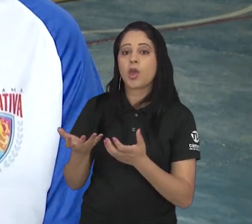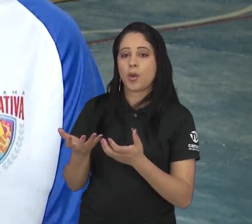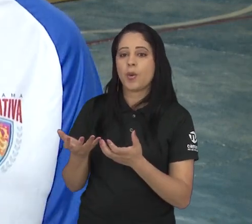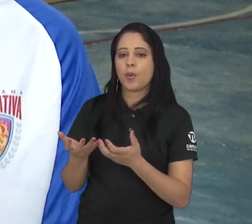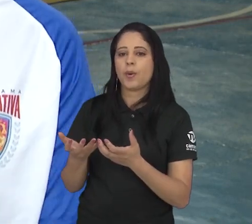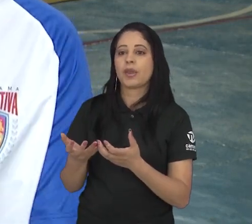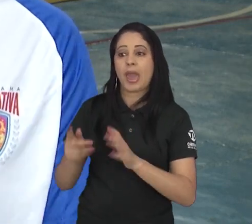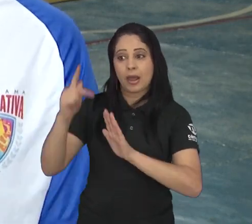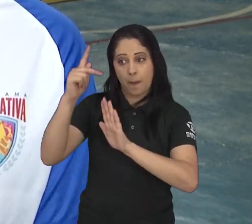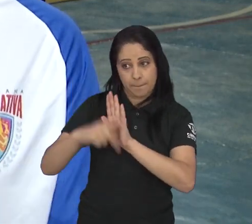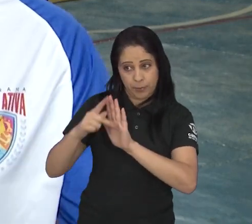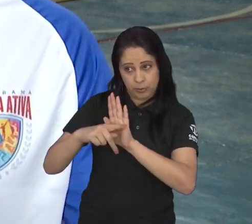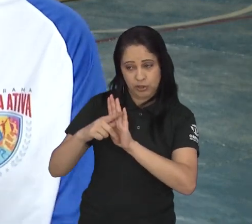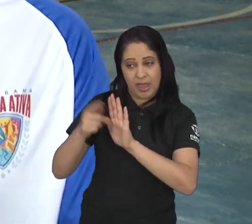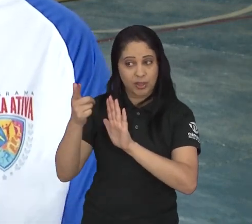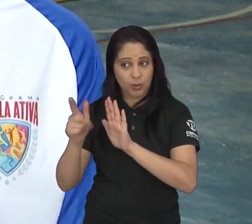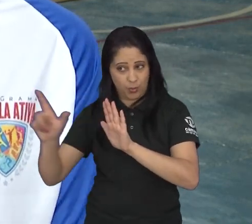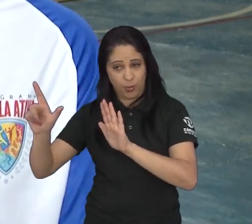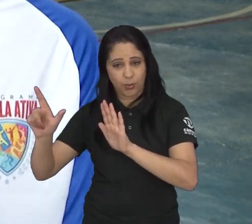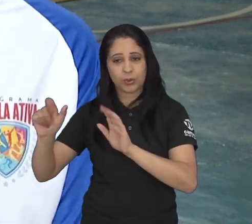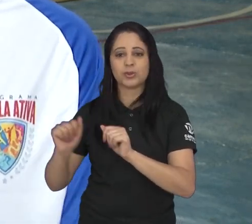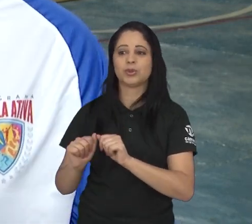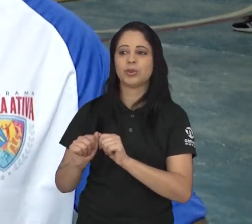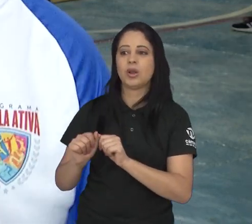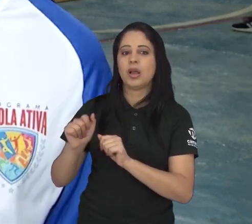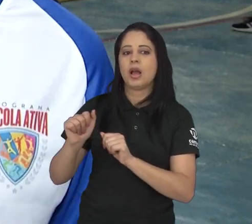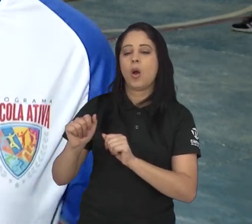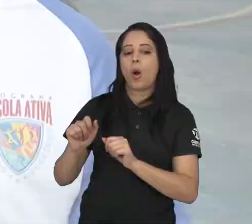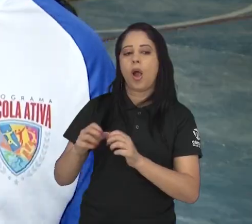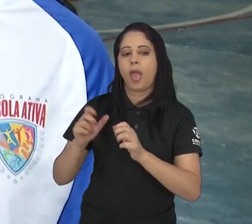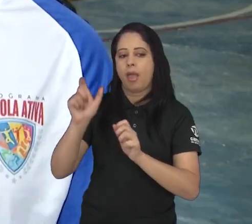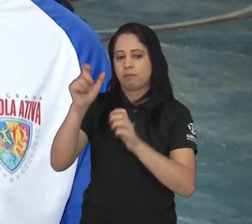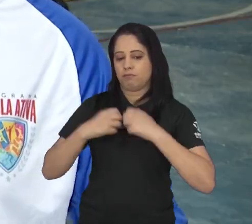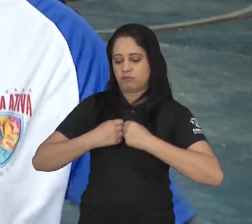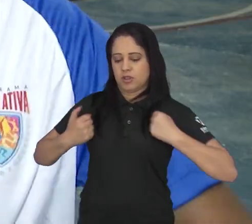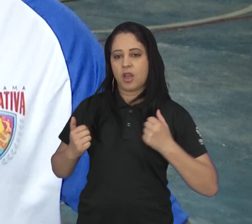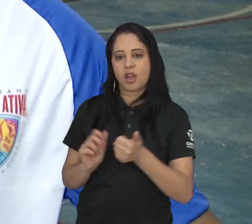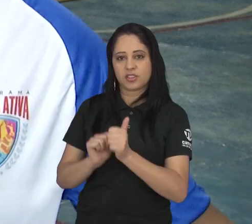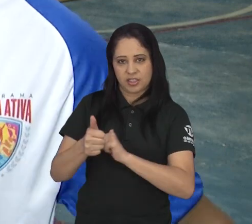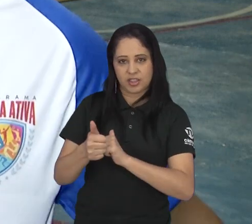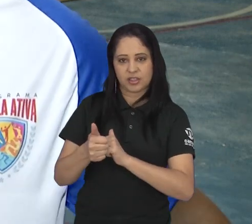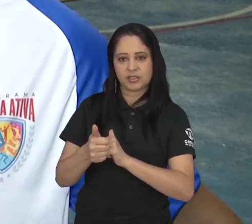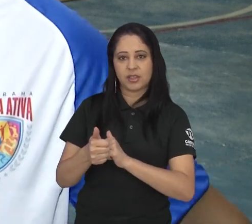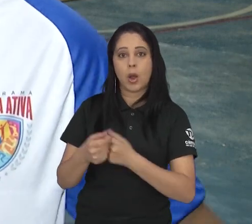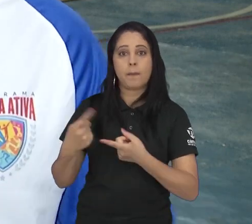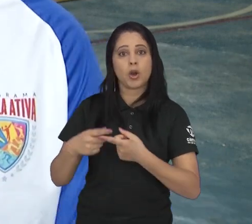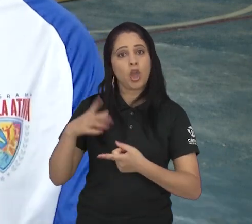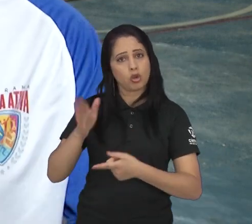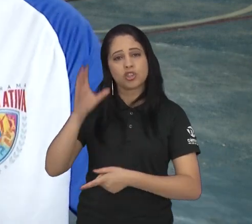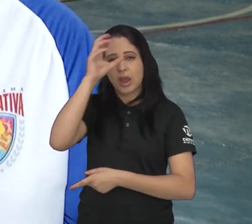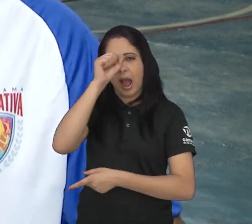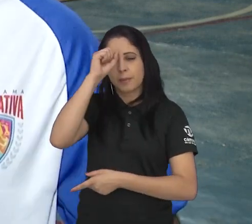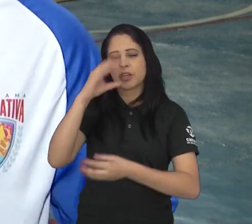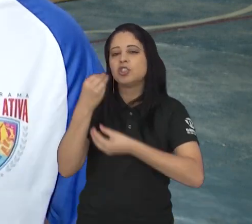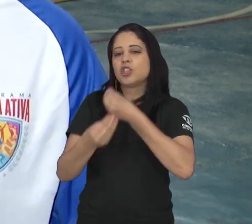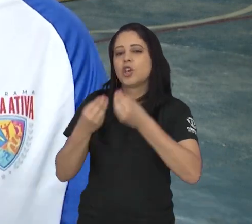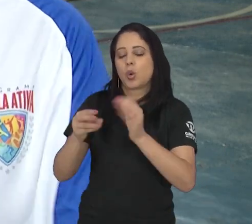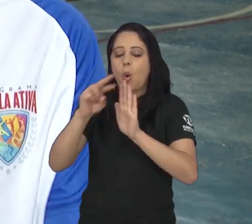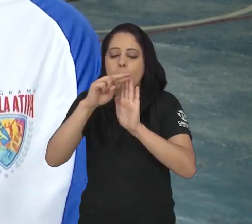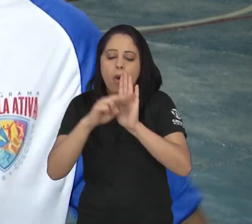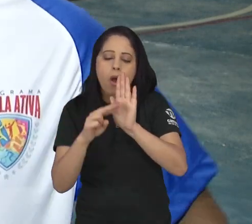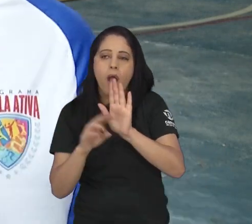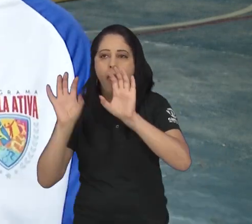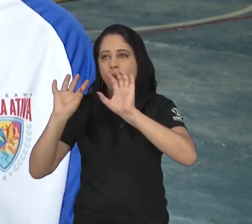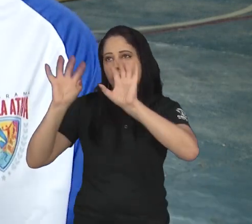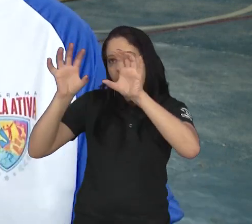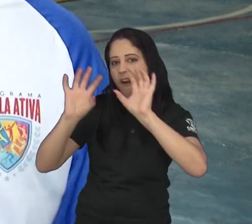em entrar pro até cidadão um outro projeto do da prefeitura porque aqui eu aprendi mais né sobre como é o vôlei como é